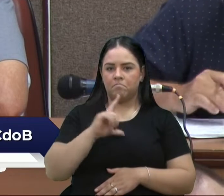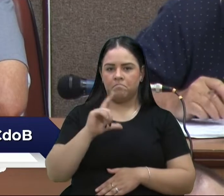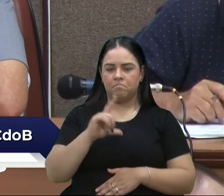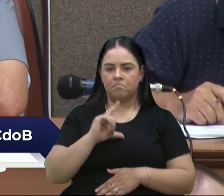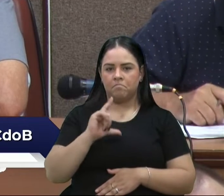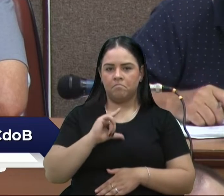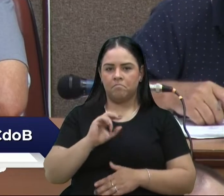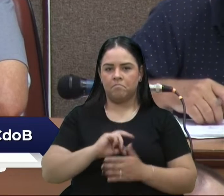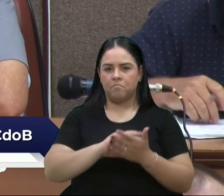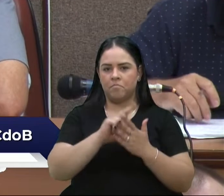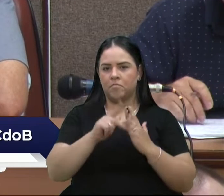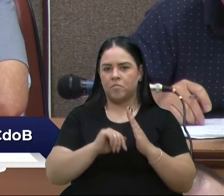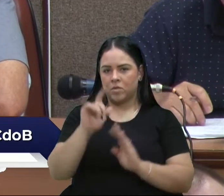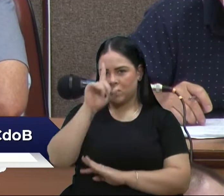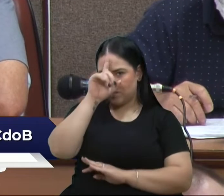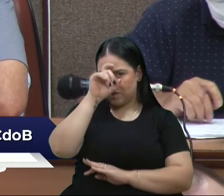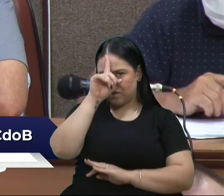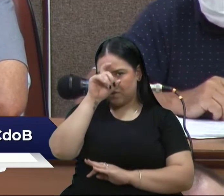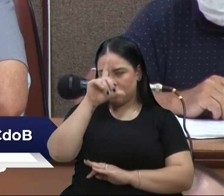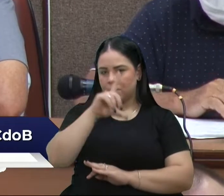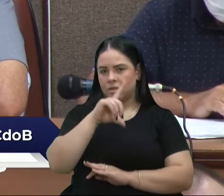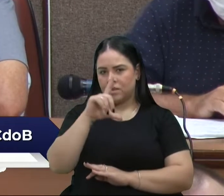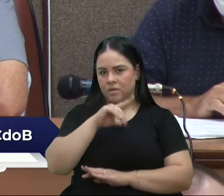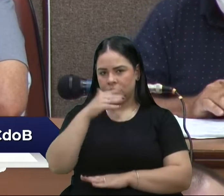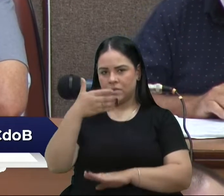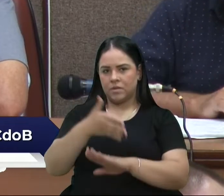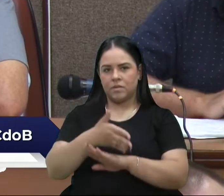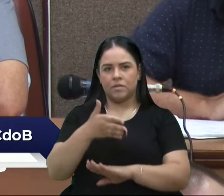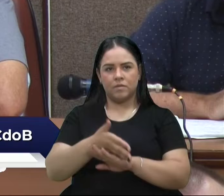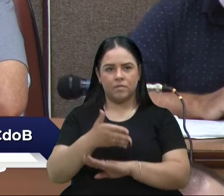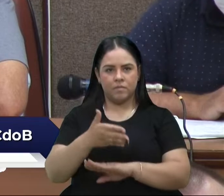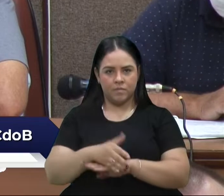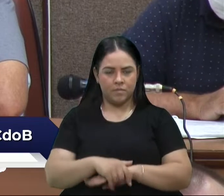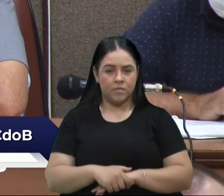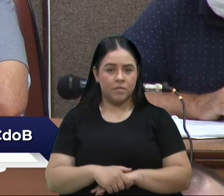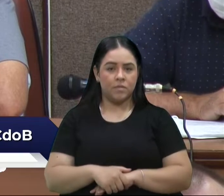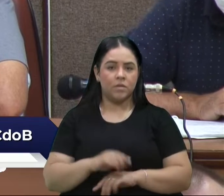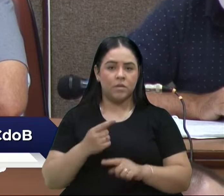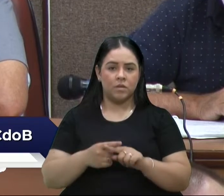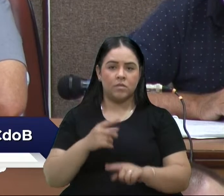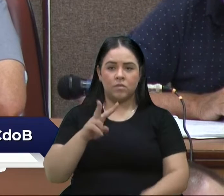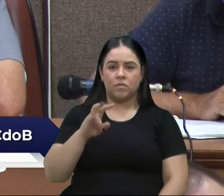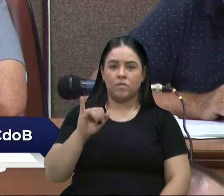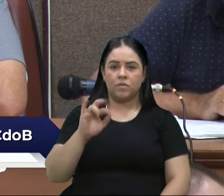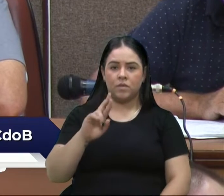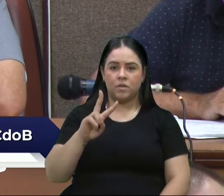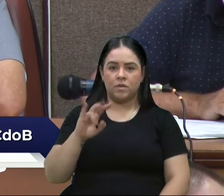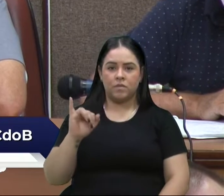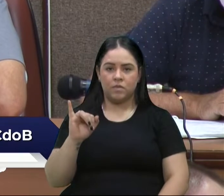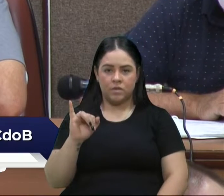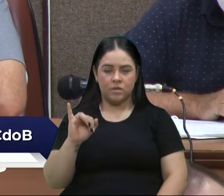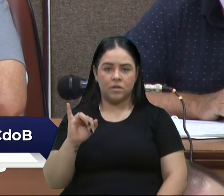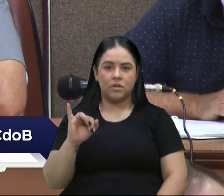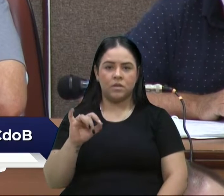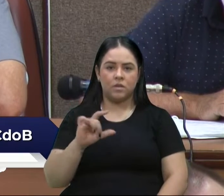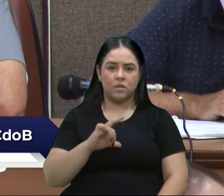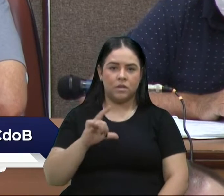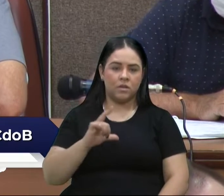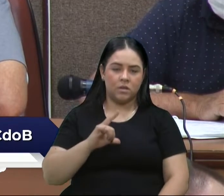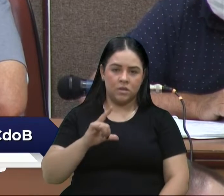demais hospitais que estão aqui presentes, né? O Virvi tem mostrado nos últimos anos